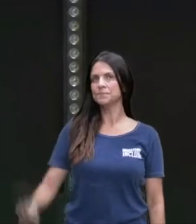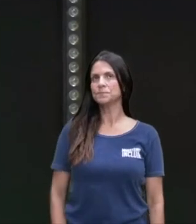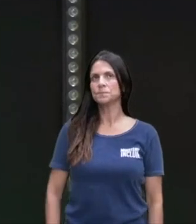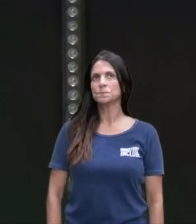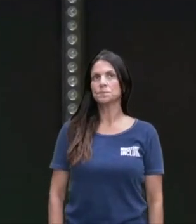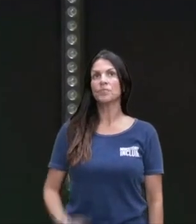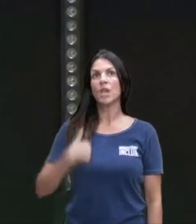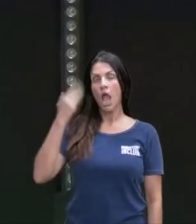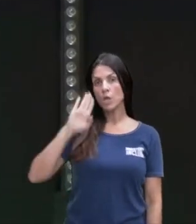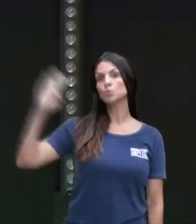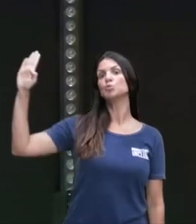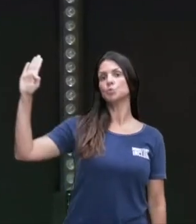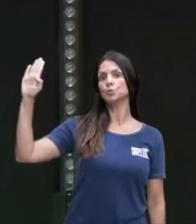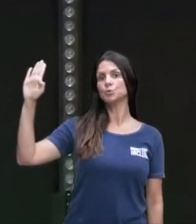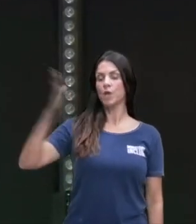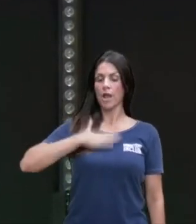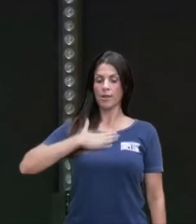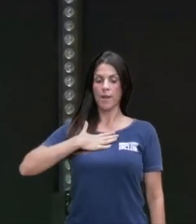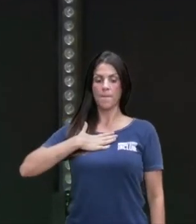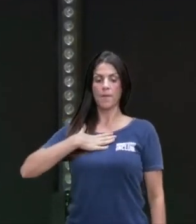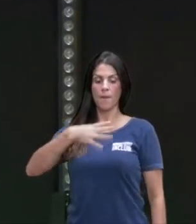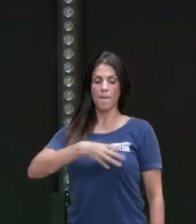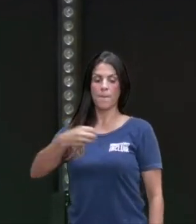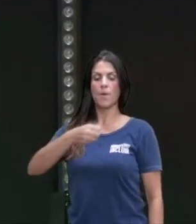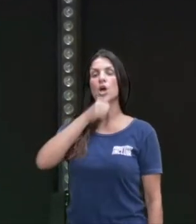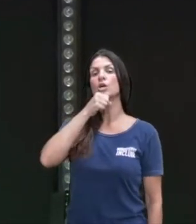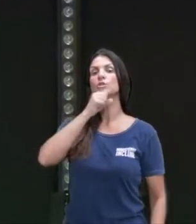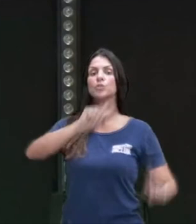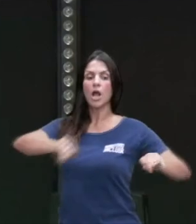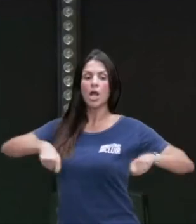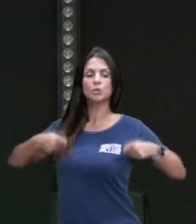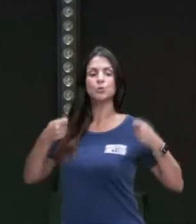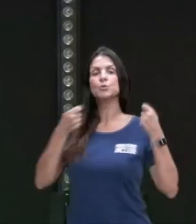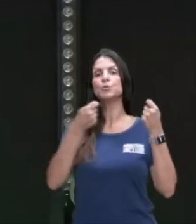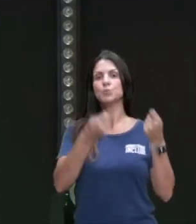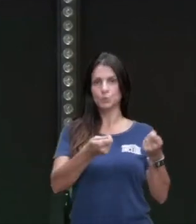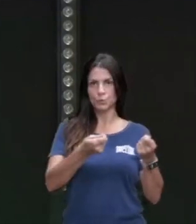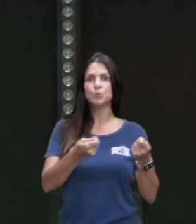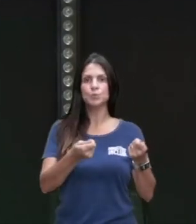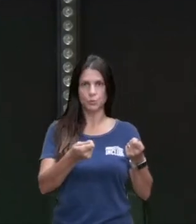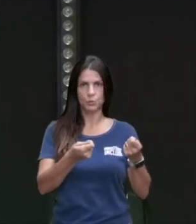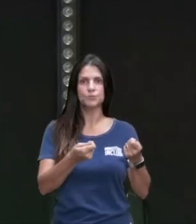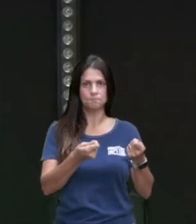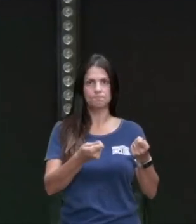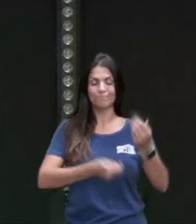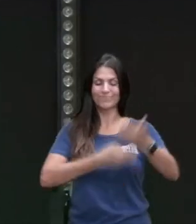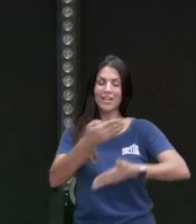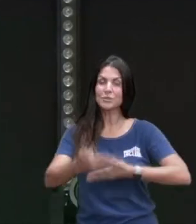eu juro que a minha primogenitura é sua a partir de hoje recebendo esse prato de